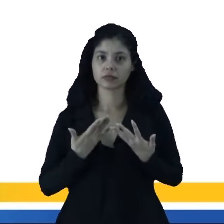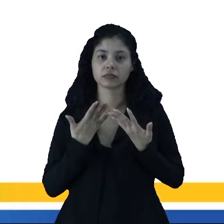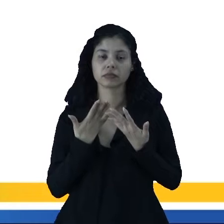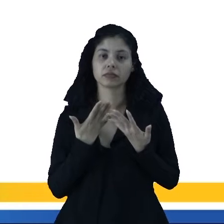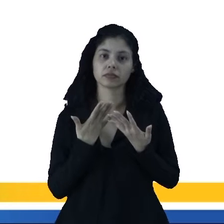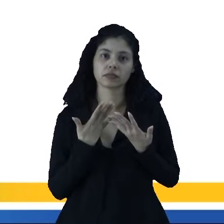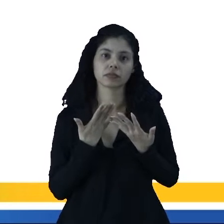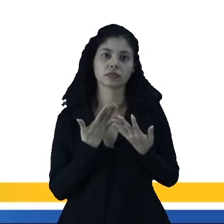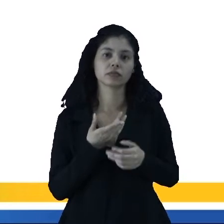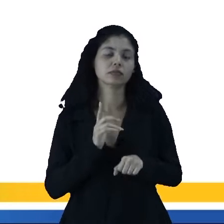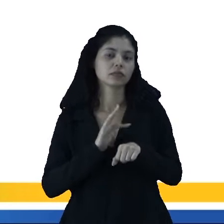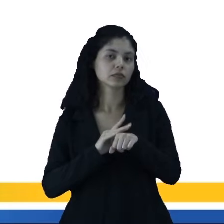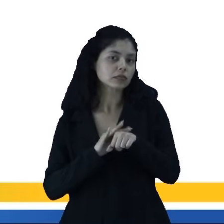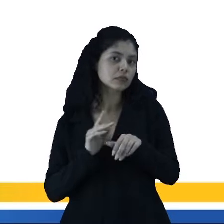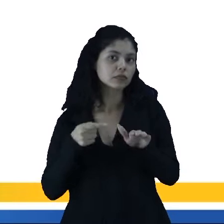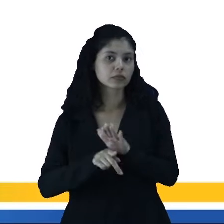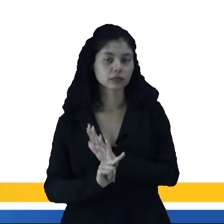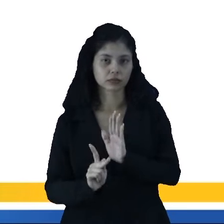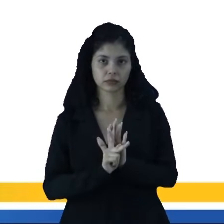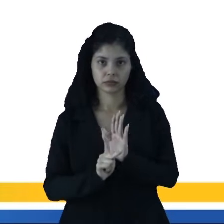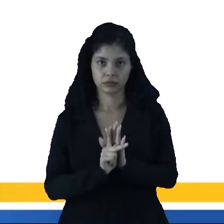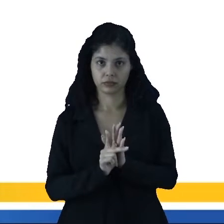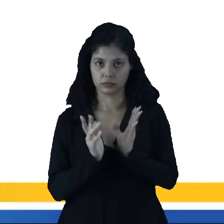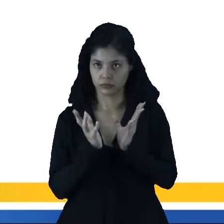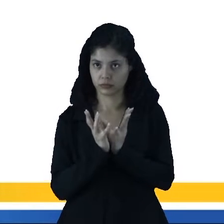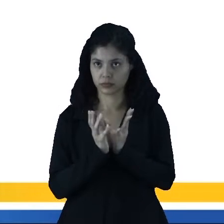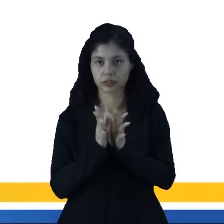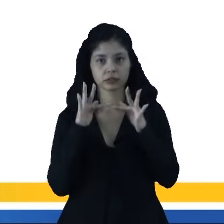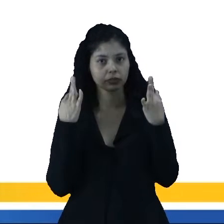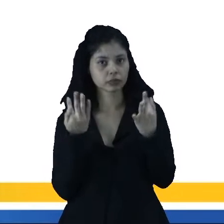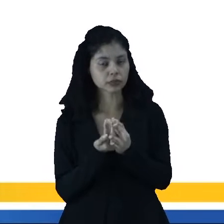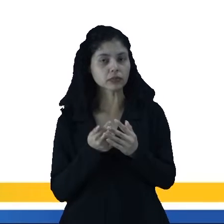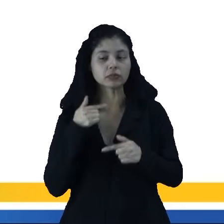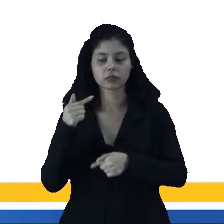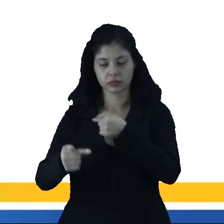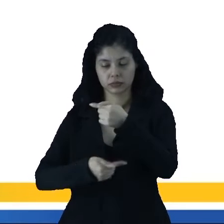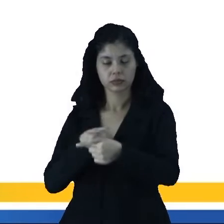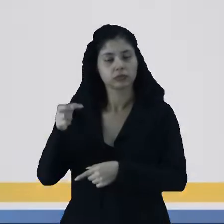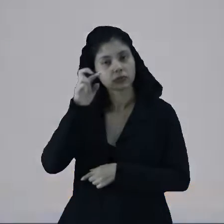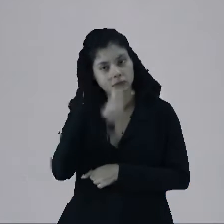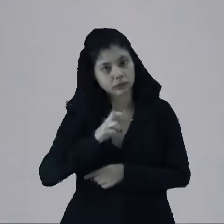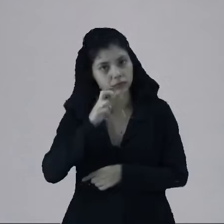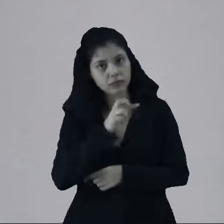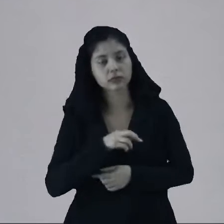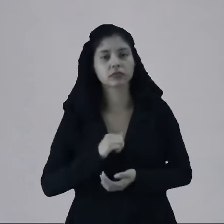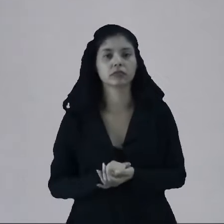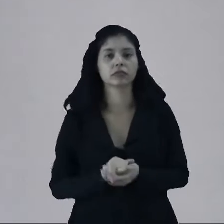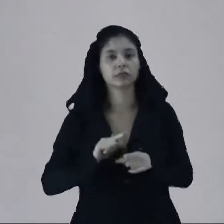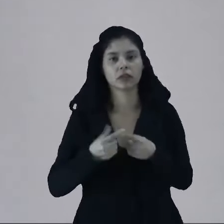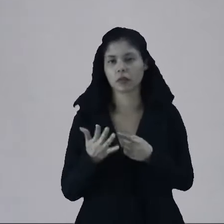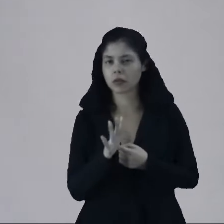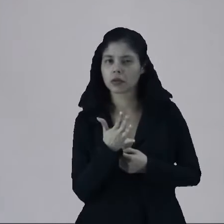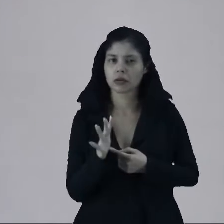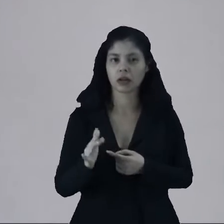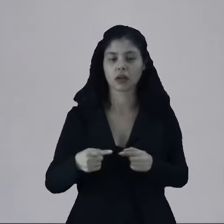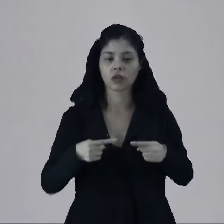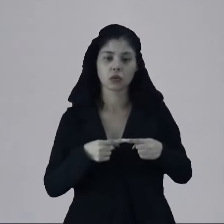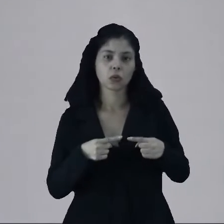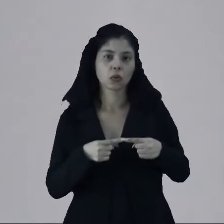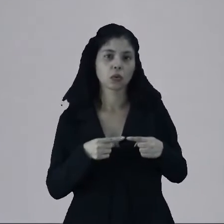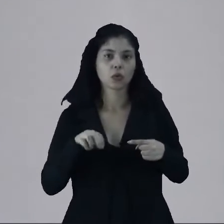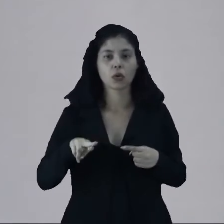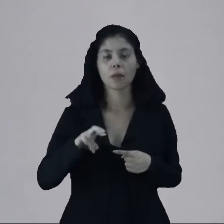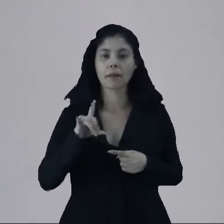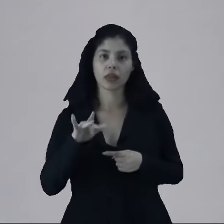manifestação de uma doença dentro do grupo que eu estou analisando, da família, das gerações que eu estou analisando, mais ou menos de acordo com o